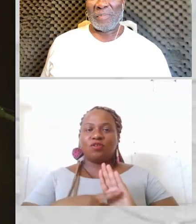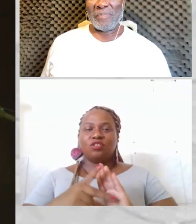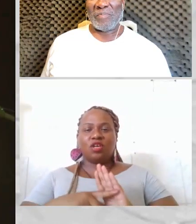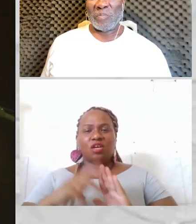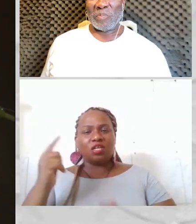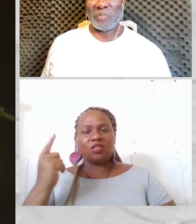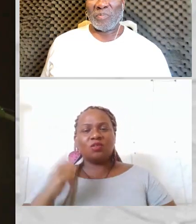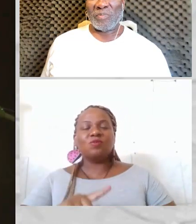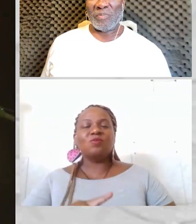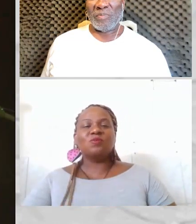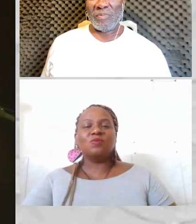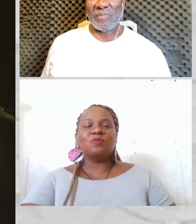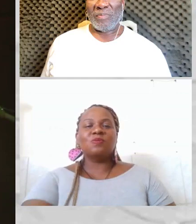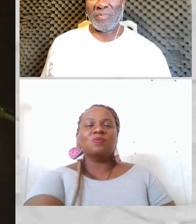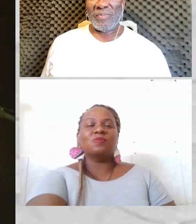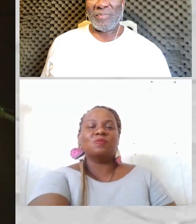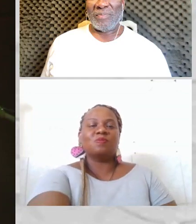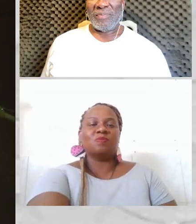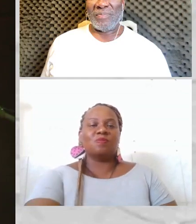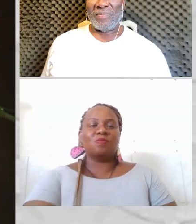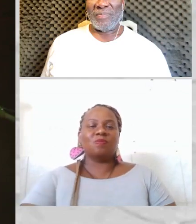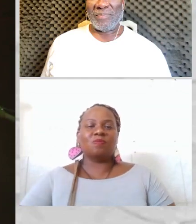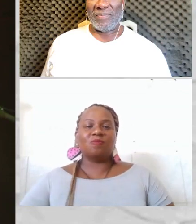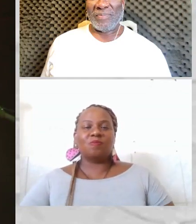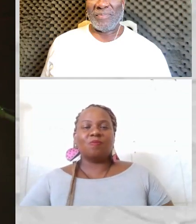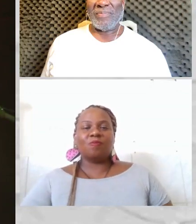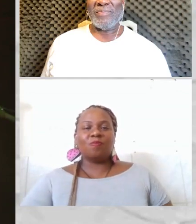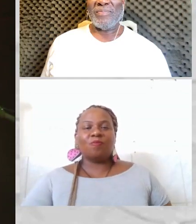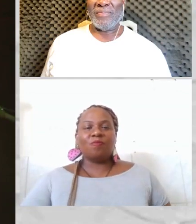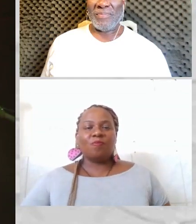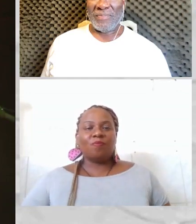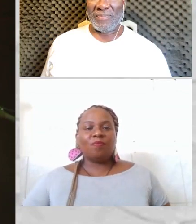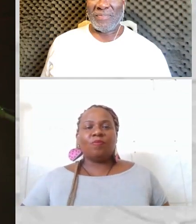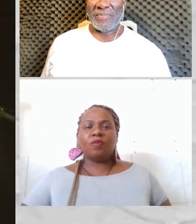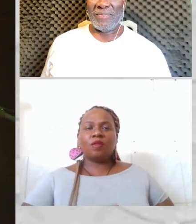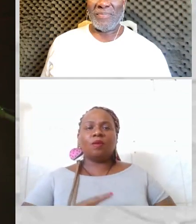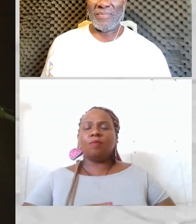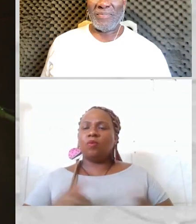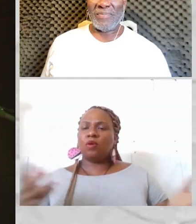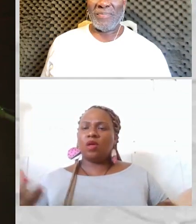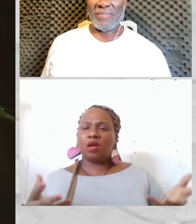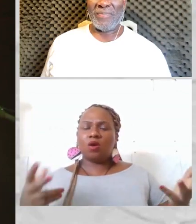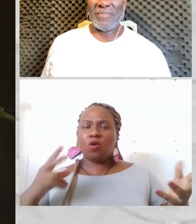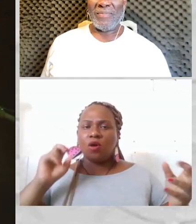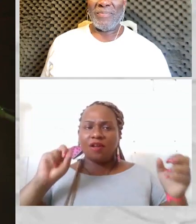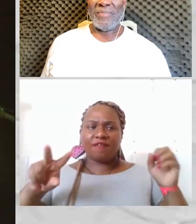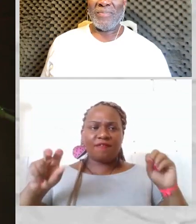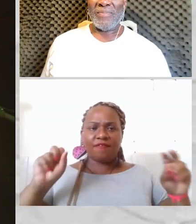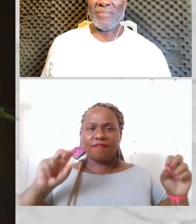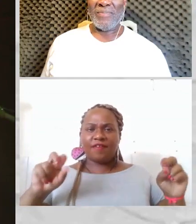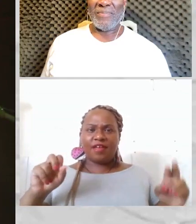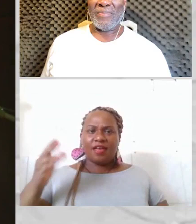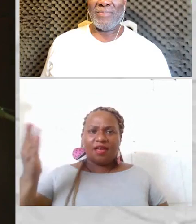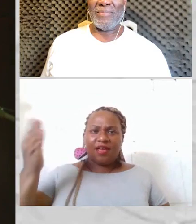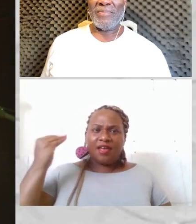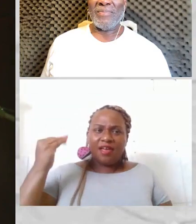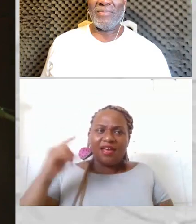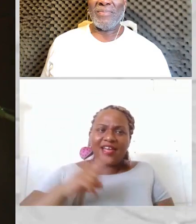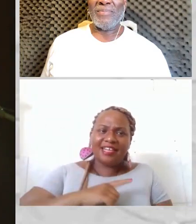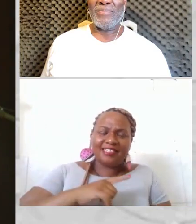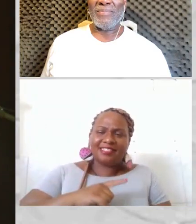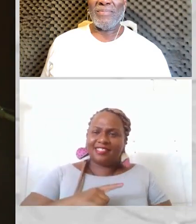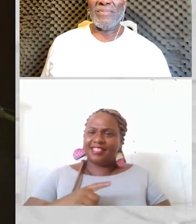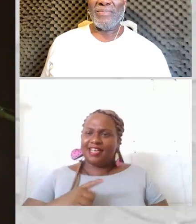que. Porque esse dinheiro todo que veio agora na Lei Aldir Blanc. Ele já existia,